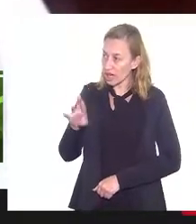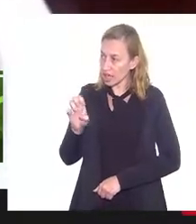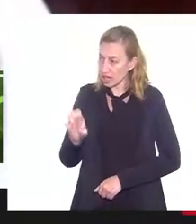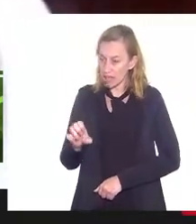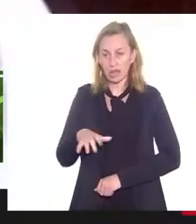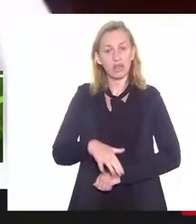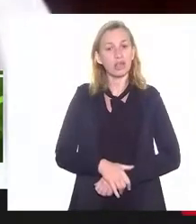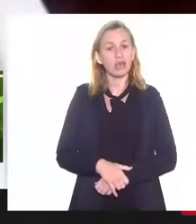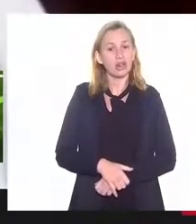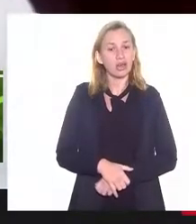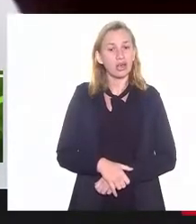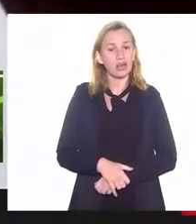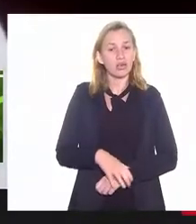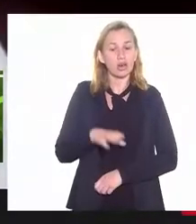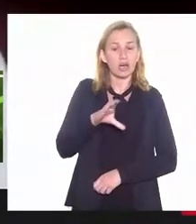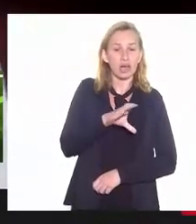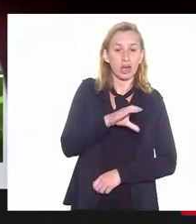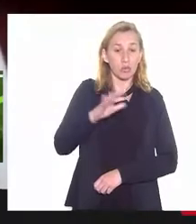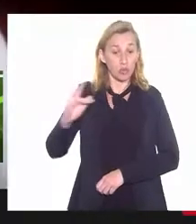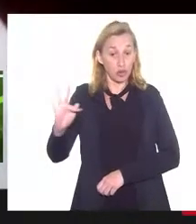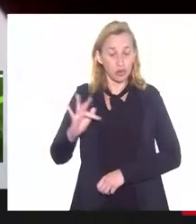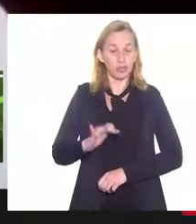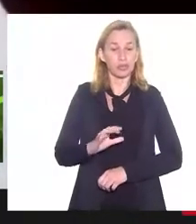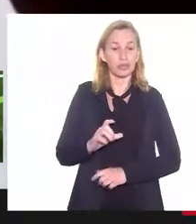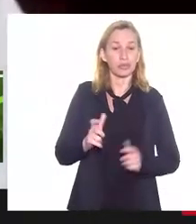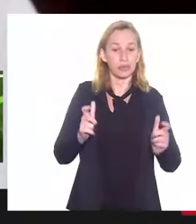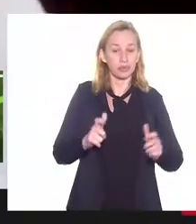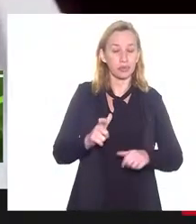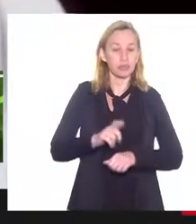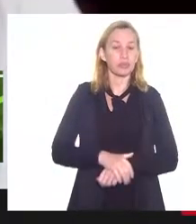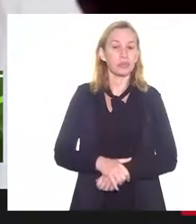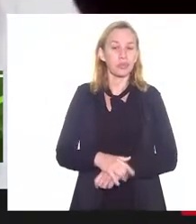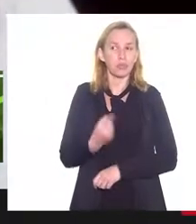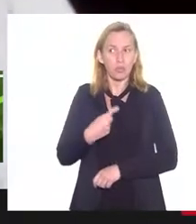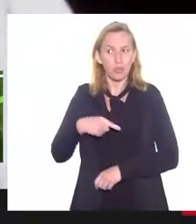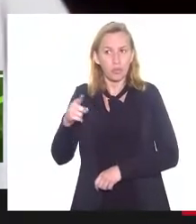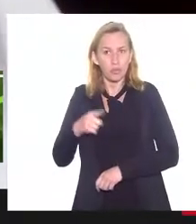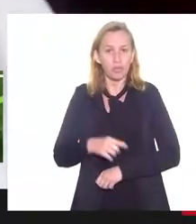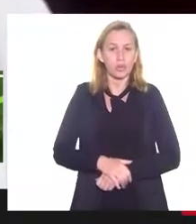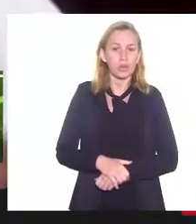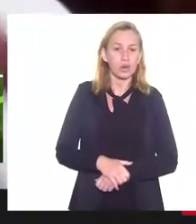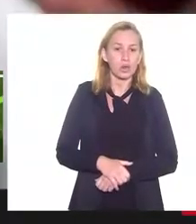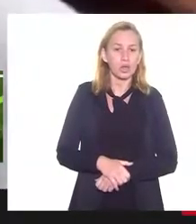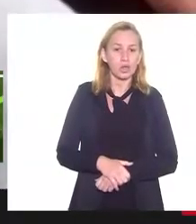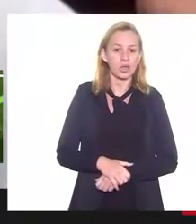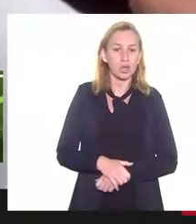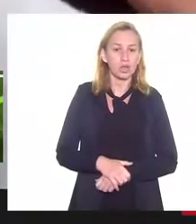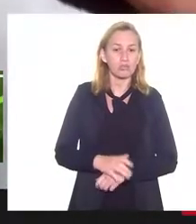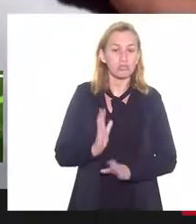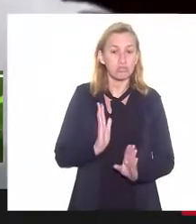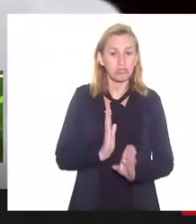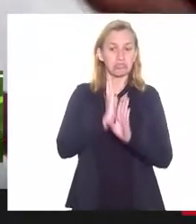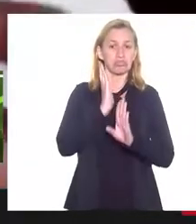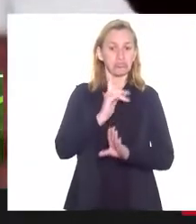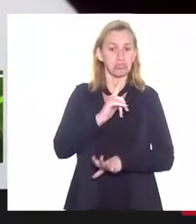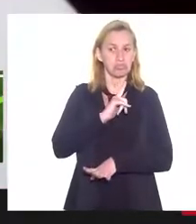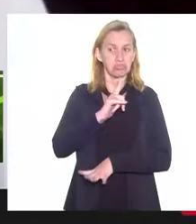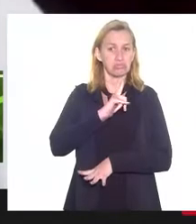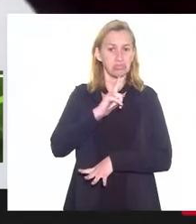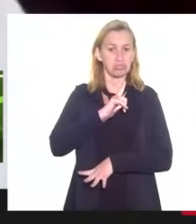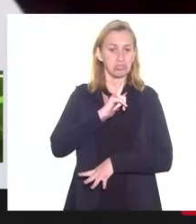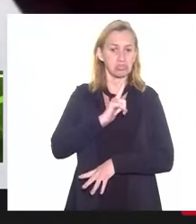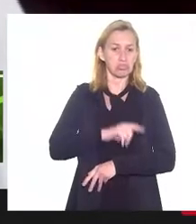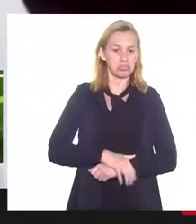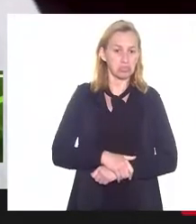lá em Cabo Frio. Nós passamos por isso, tivemos, de repente, um